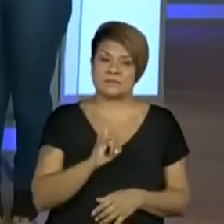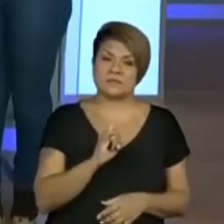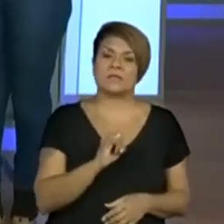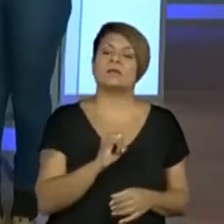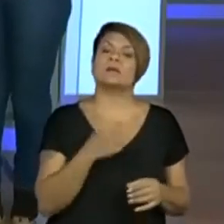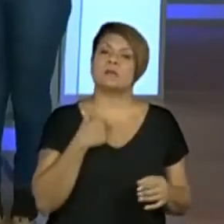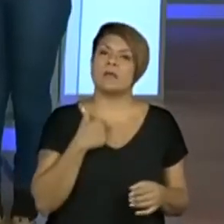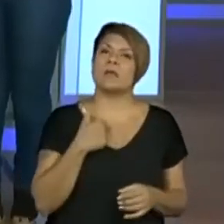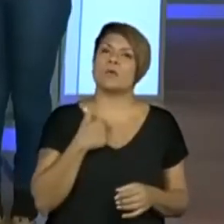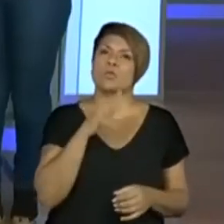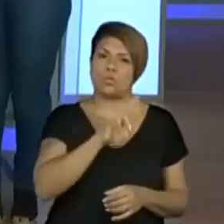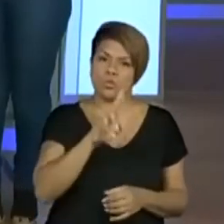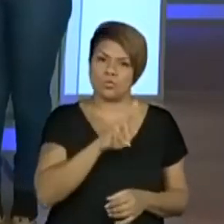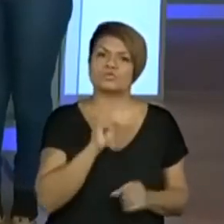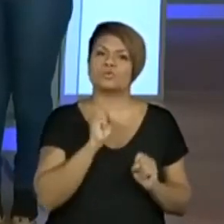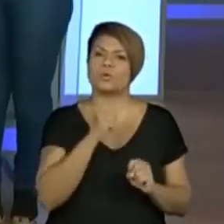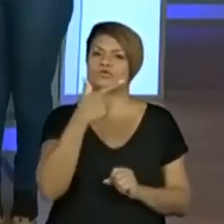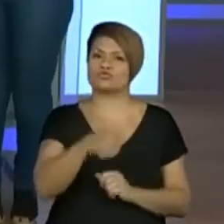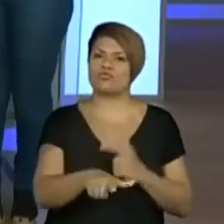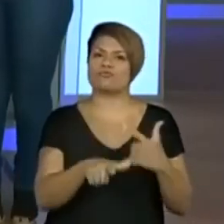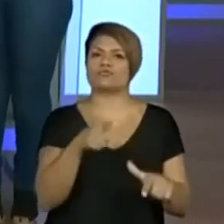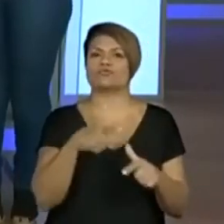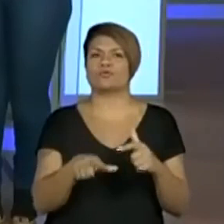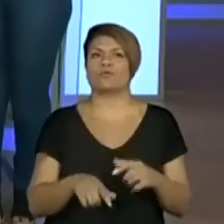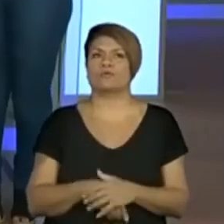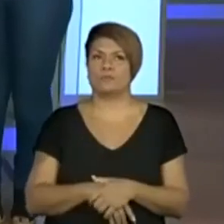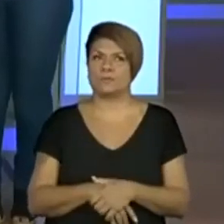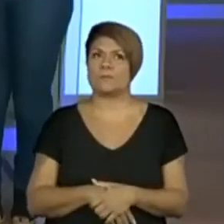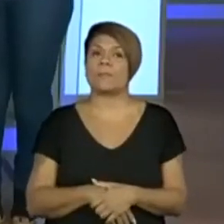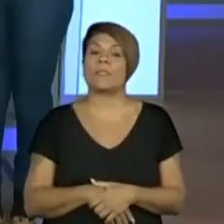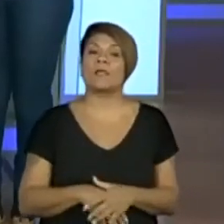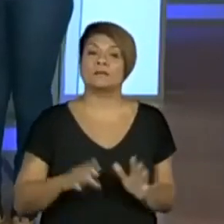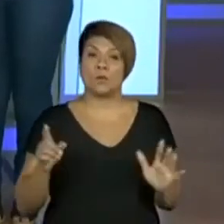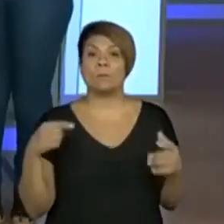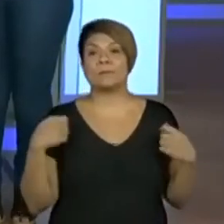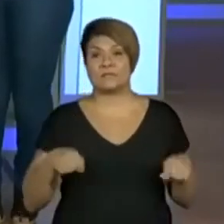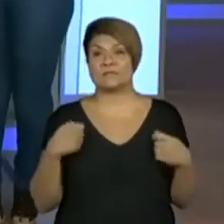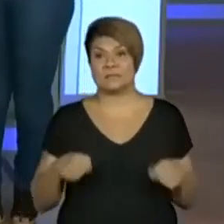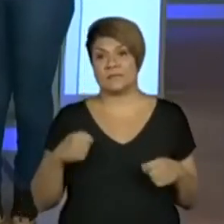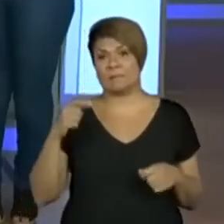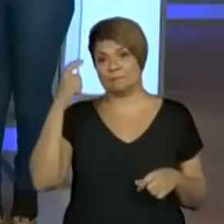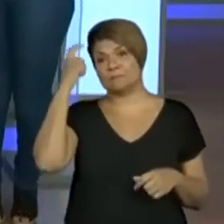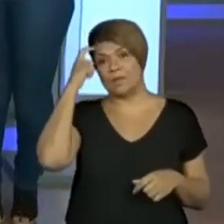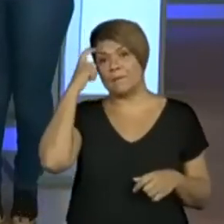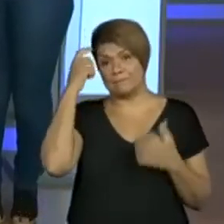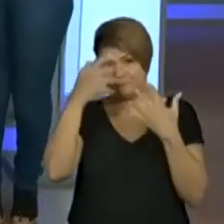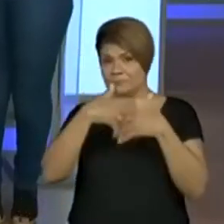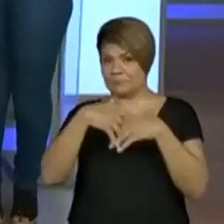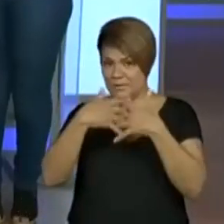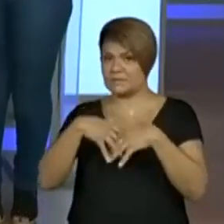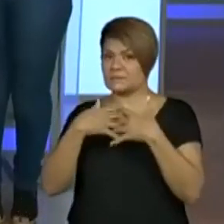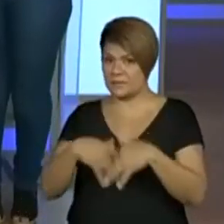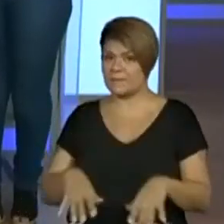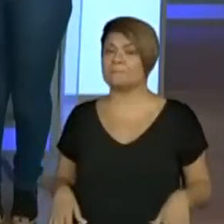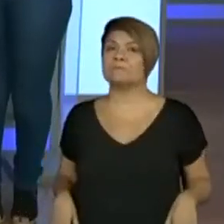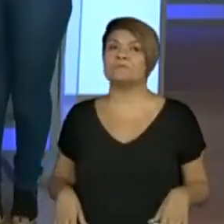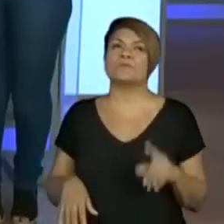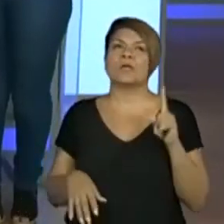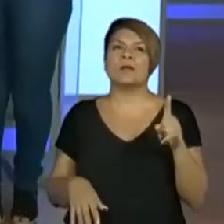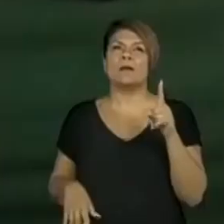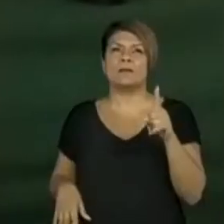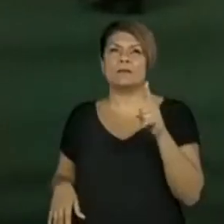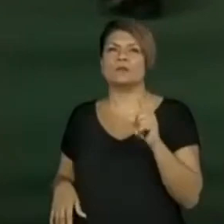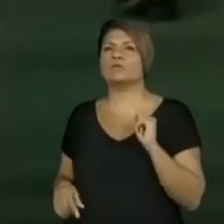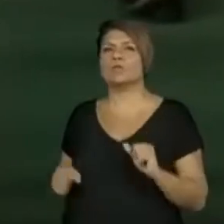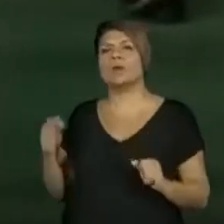eu só lavo isso só que a criançada já pensar aí né porque acho que a gente tem que ir pensando pensando não entendeu falei